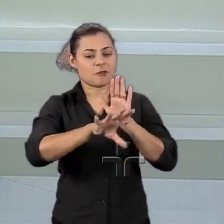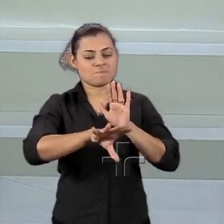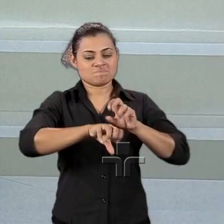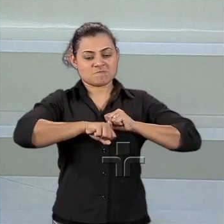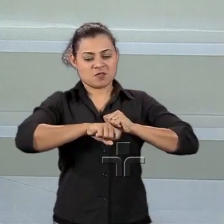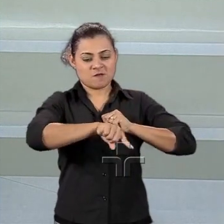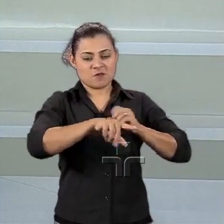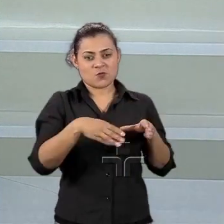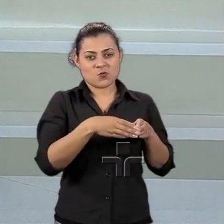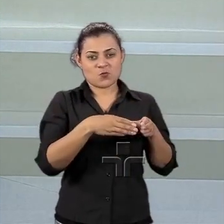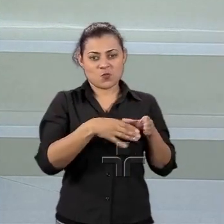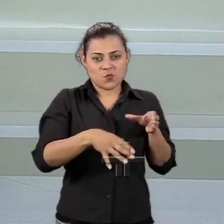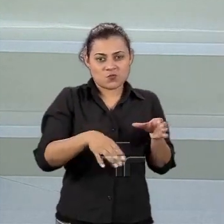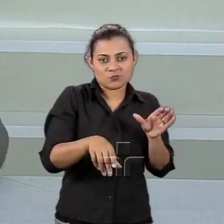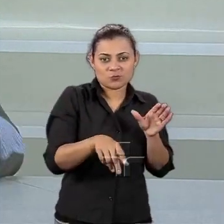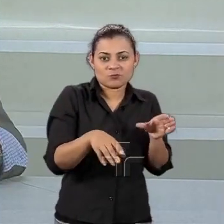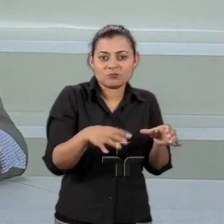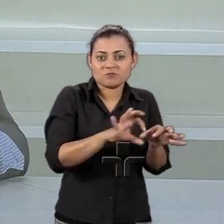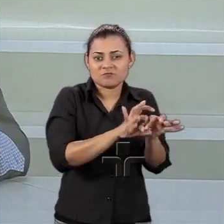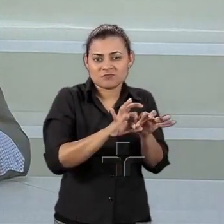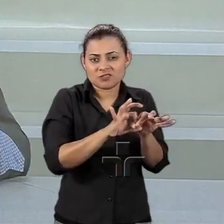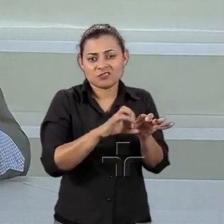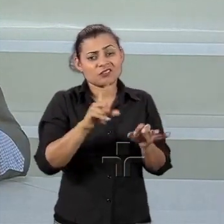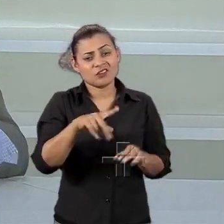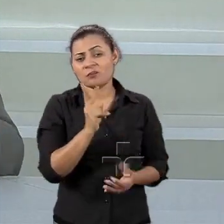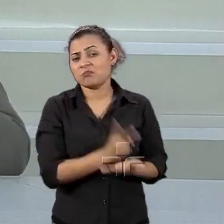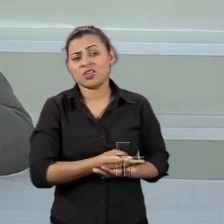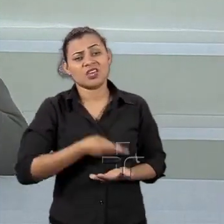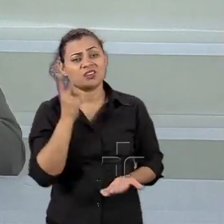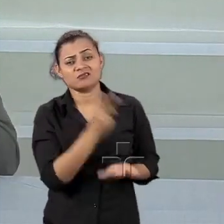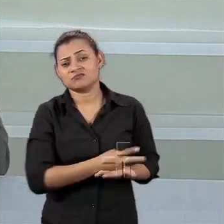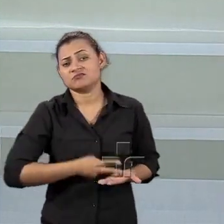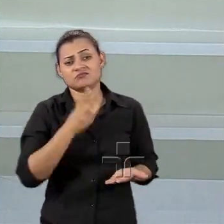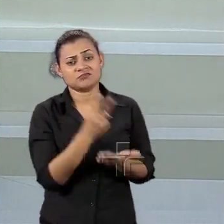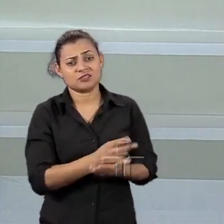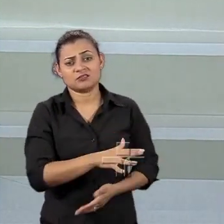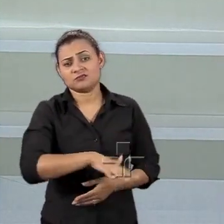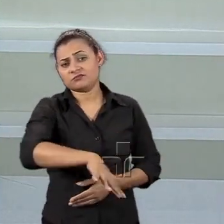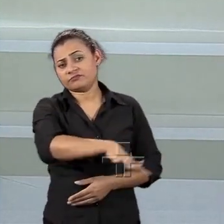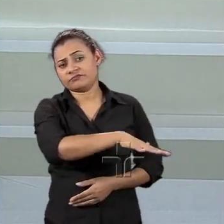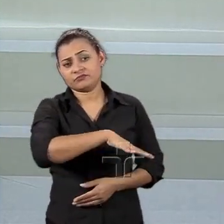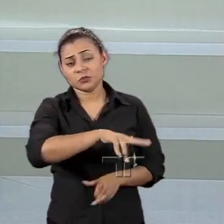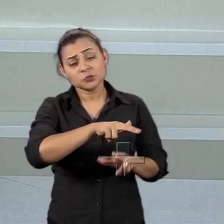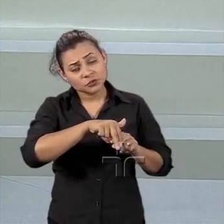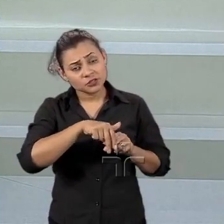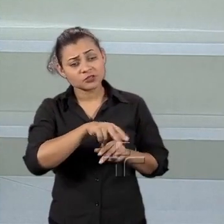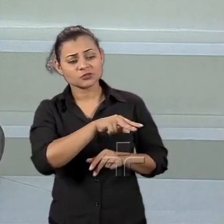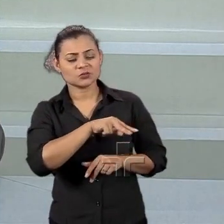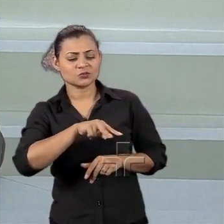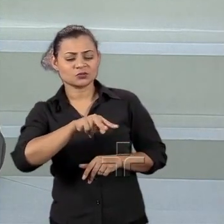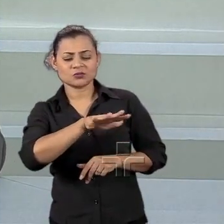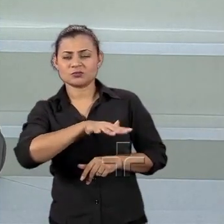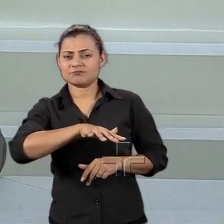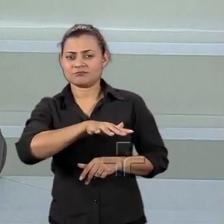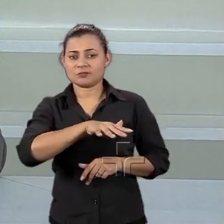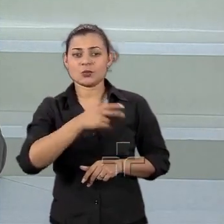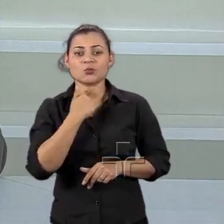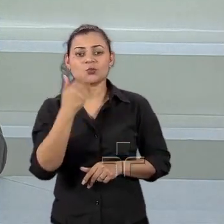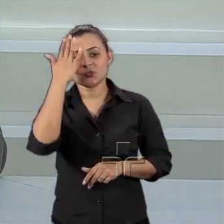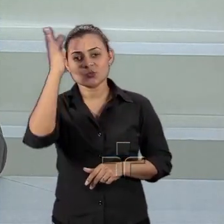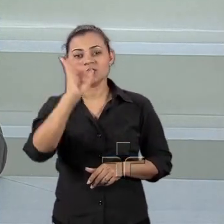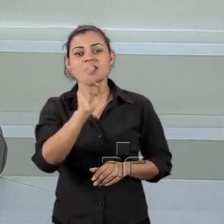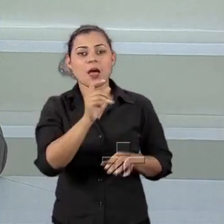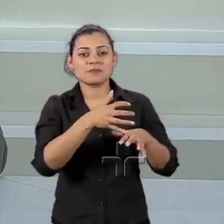eu acho, a população, é tudo farinha do mesmo saco. Então, essa visão e essa perspectiva de não saber separar as coisas.